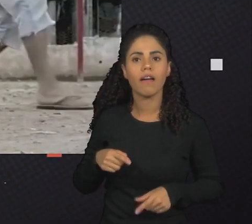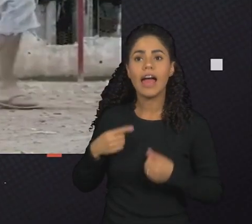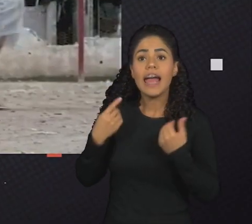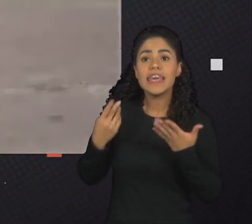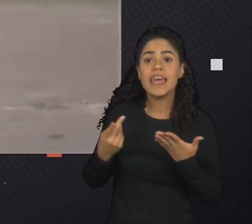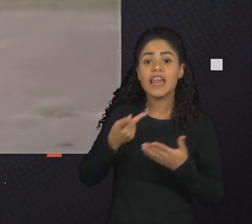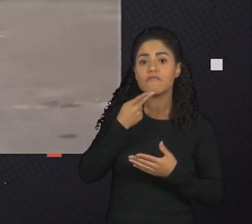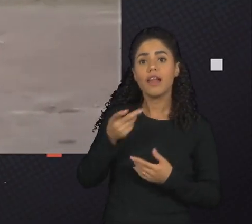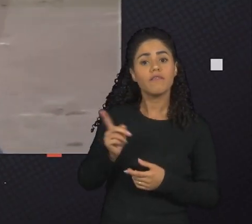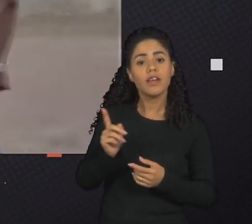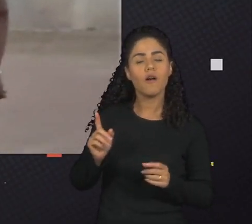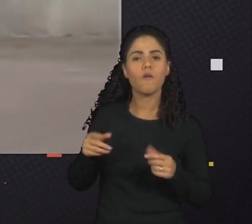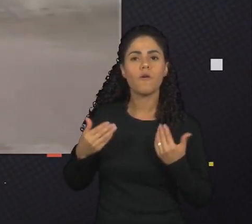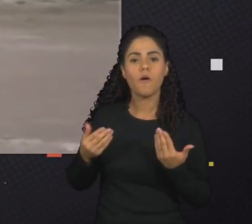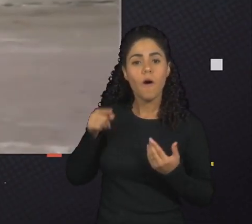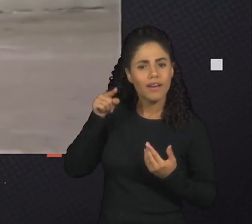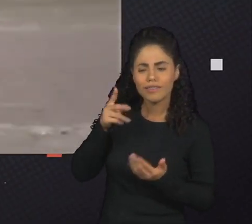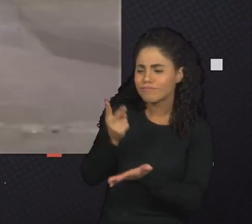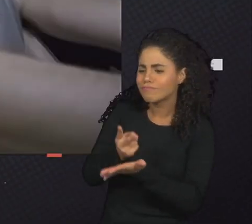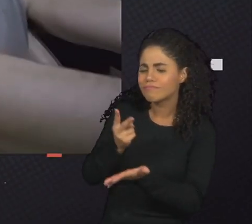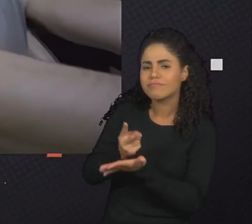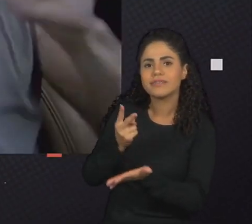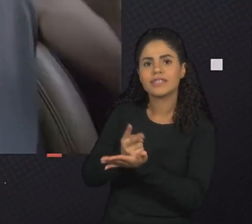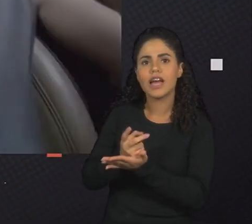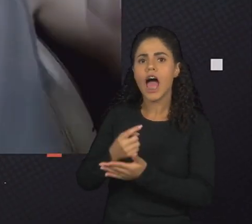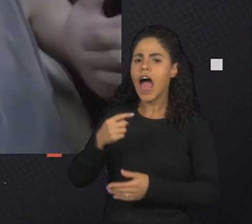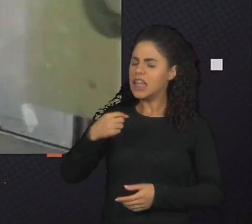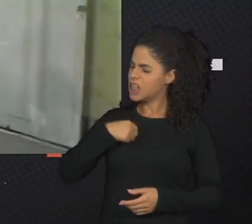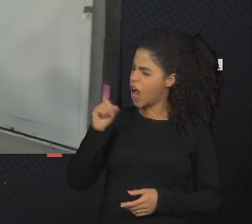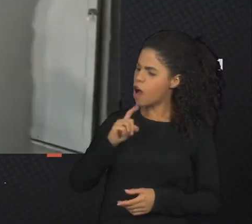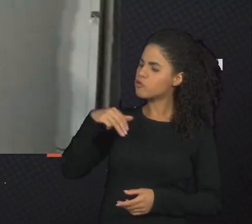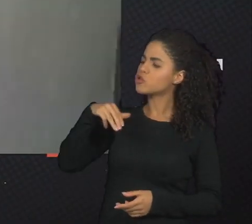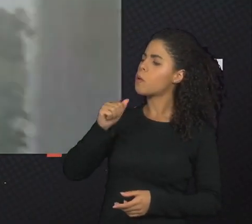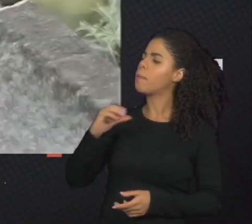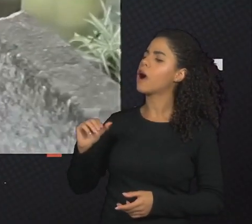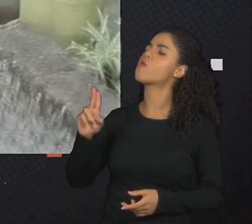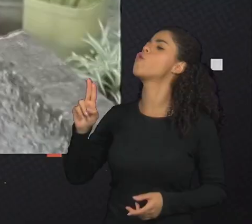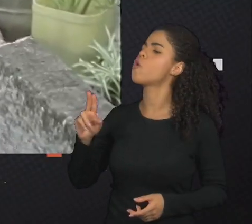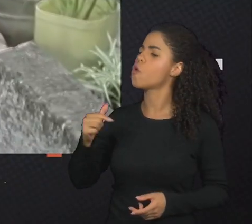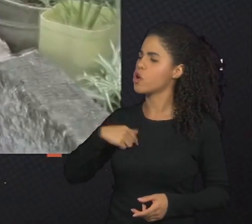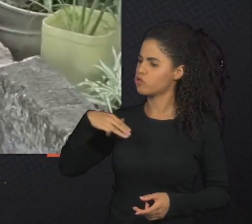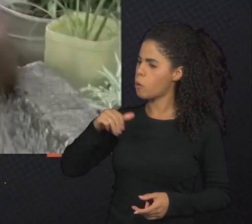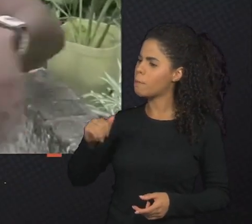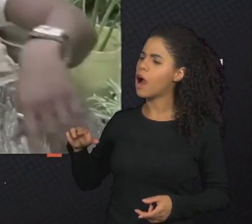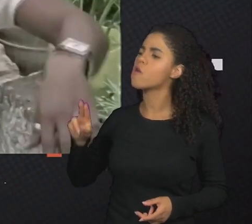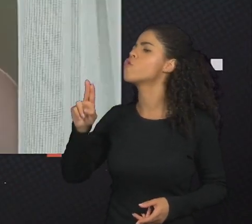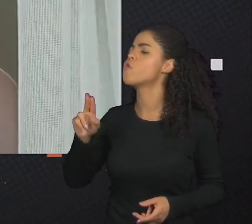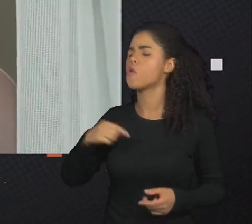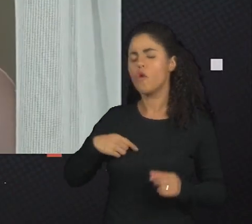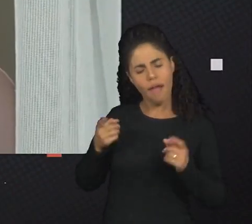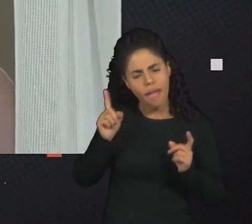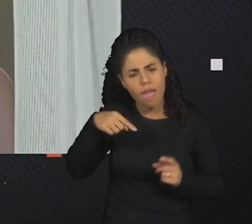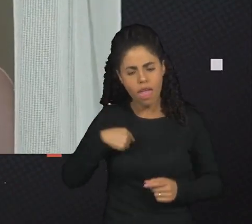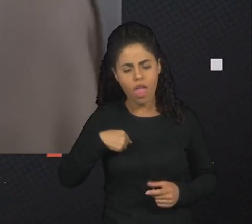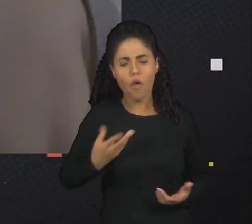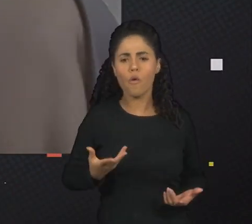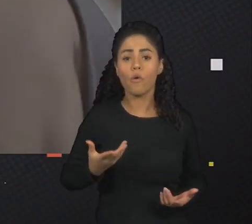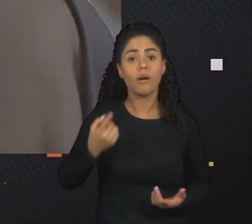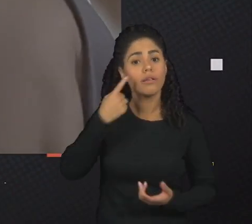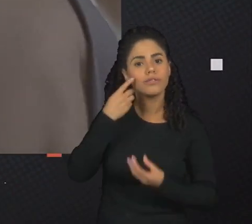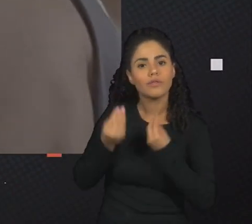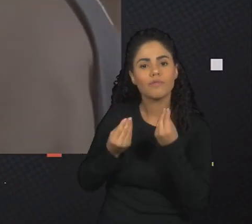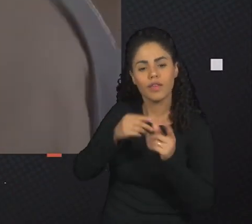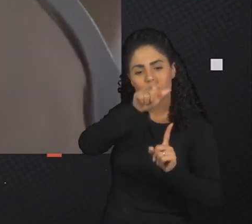falar que era o Caio Blá, ele falava que era o Macu. E o Caio fez essa composição muito intensa de